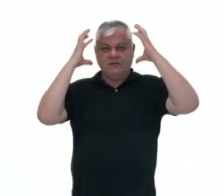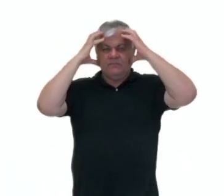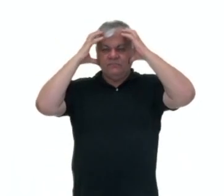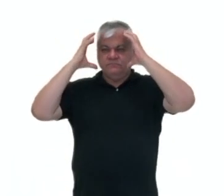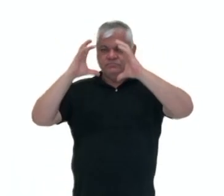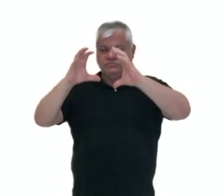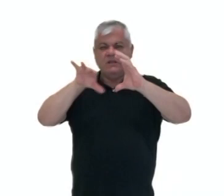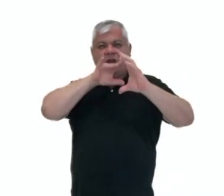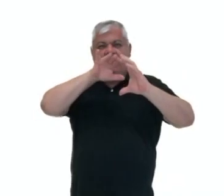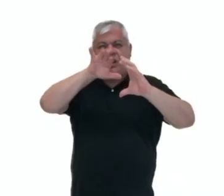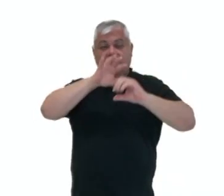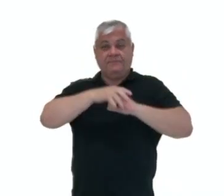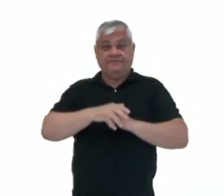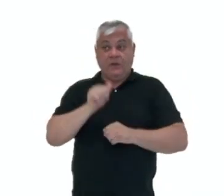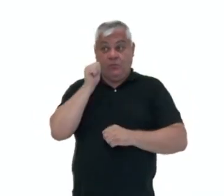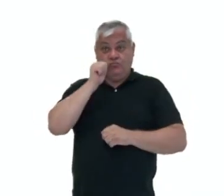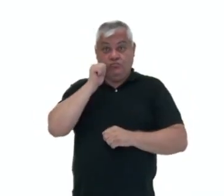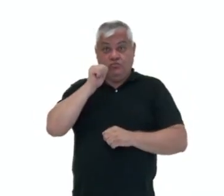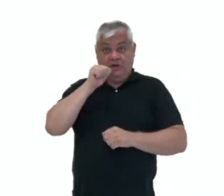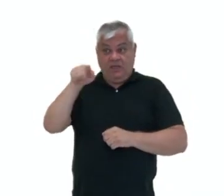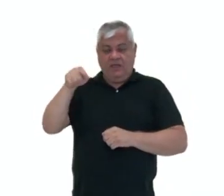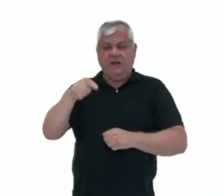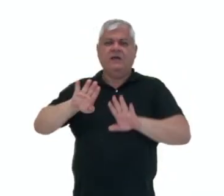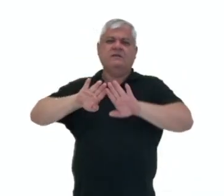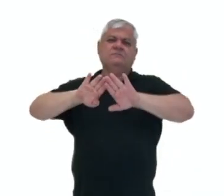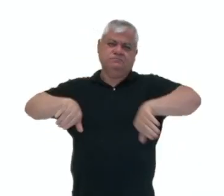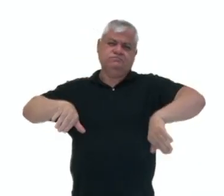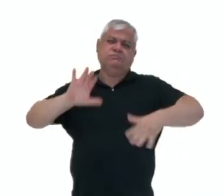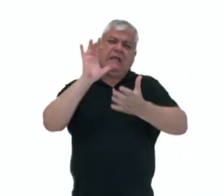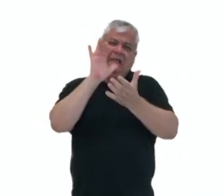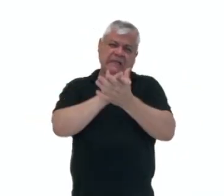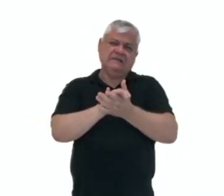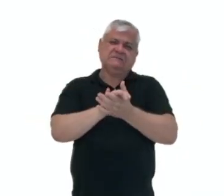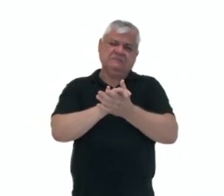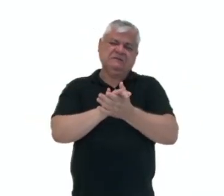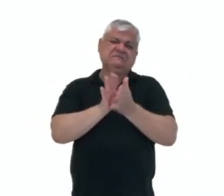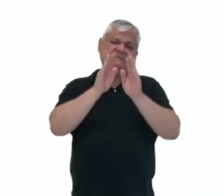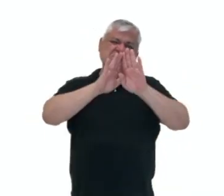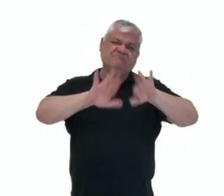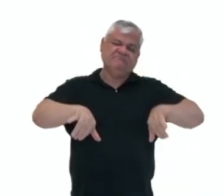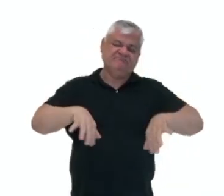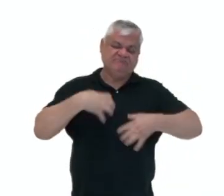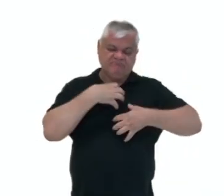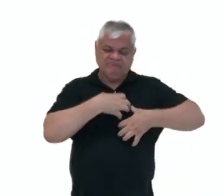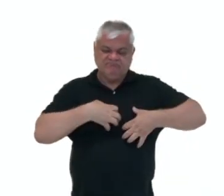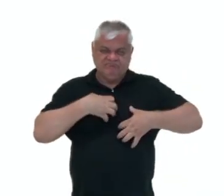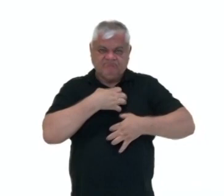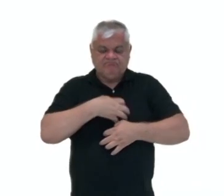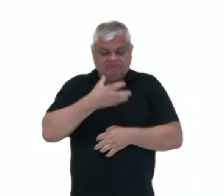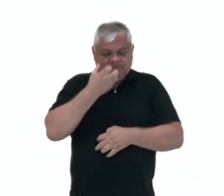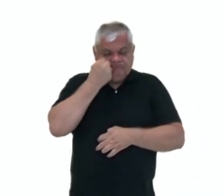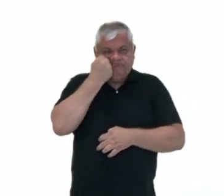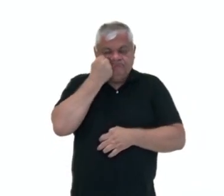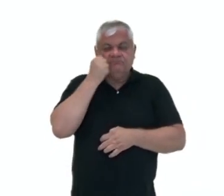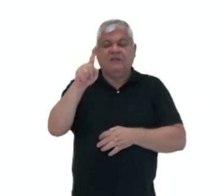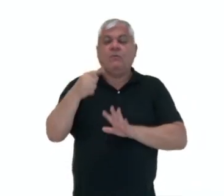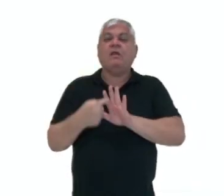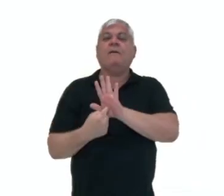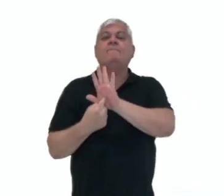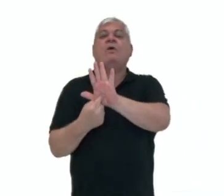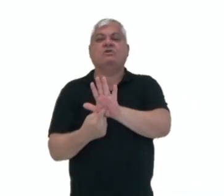momento, gente, a Marina ela se separou. Ela teve 12 anos de casamento, ela saiu bem chateada e a obra dela meio que reflete